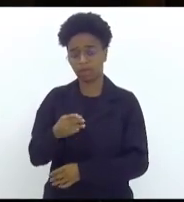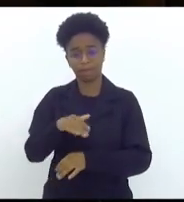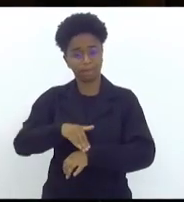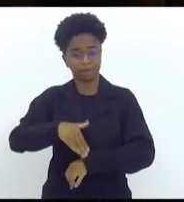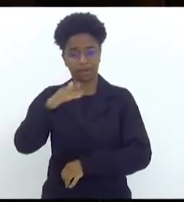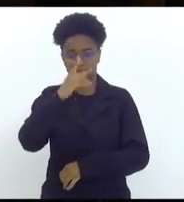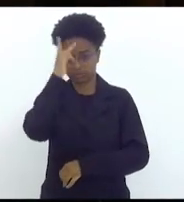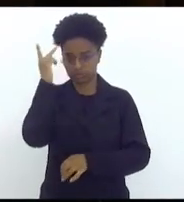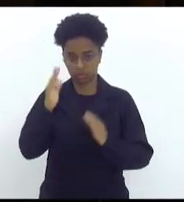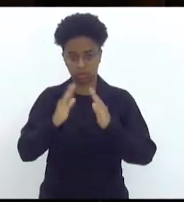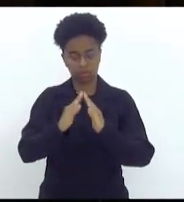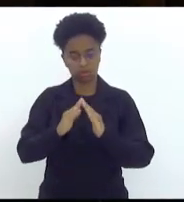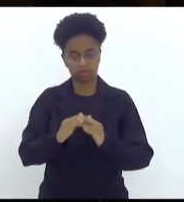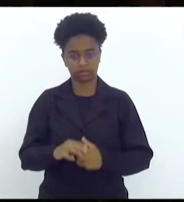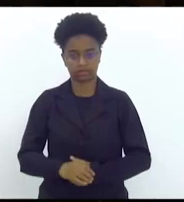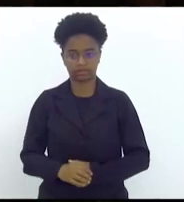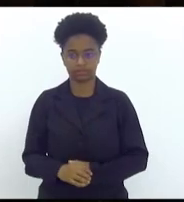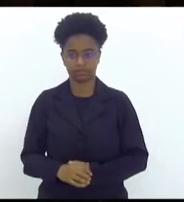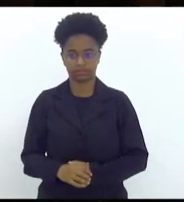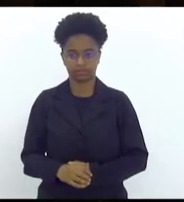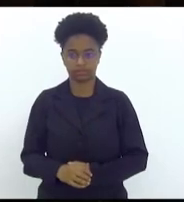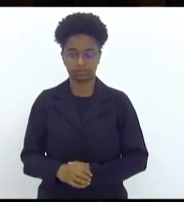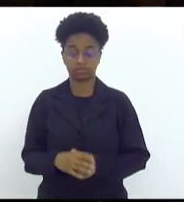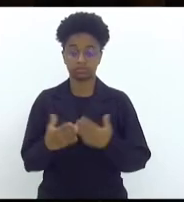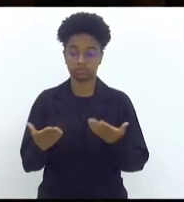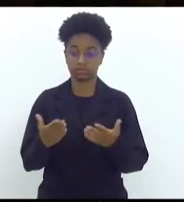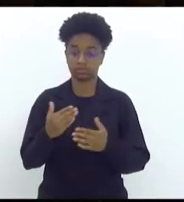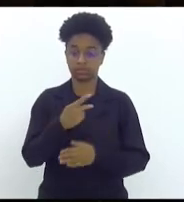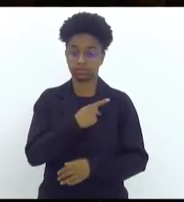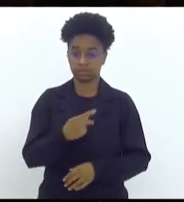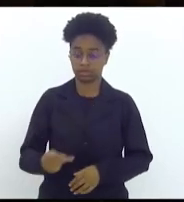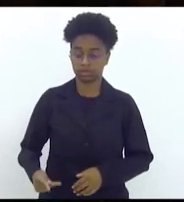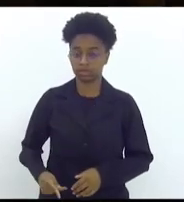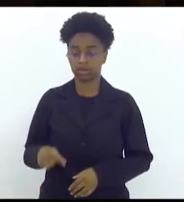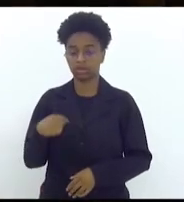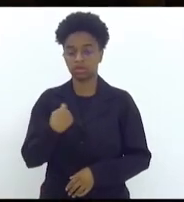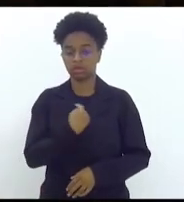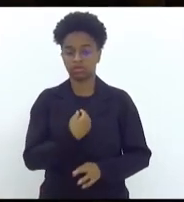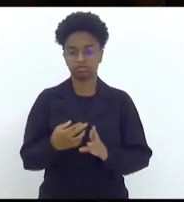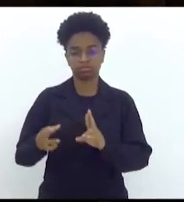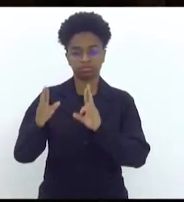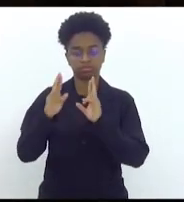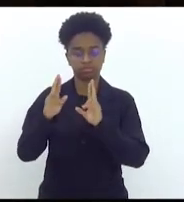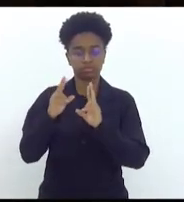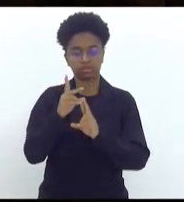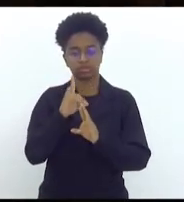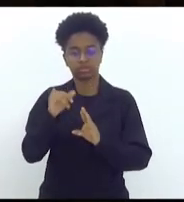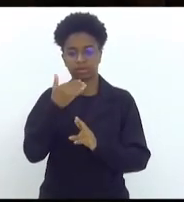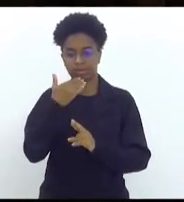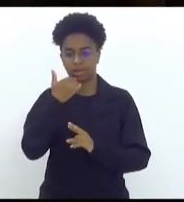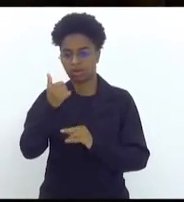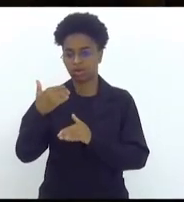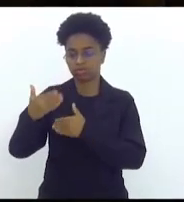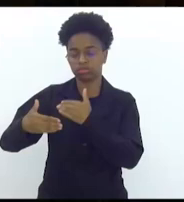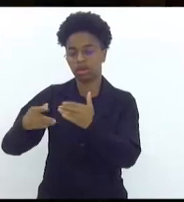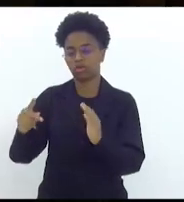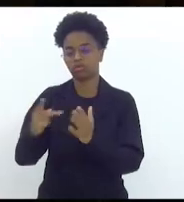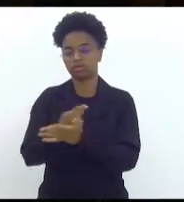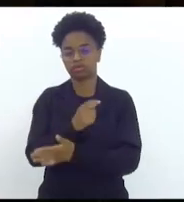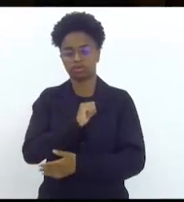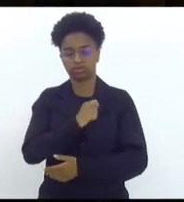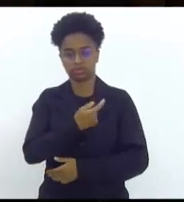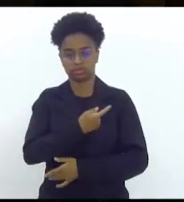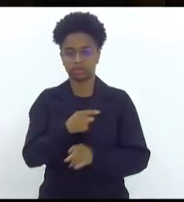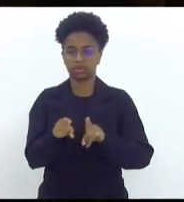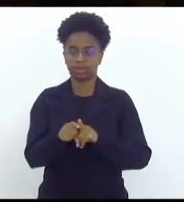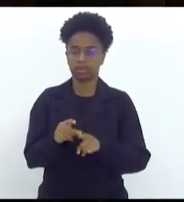249 km² de área então o presidente a gente espera que dias melhores virão na Segurança Pública de São Gonçalo no estado do Rio